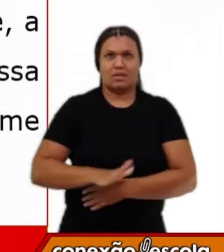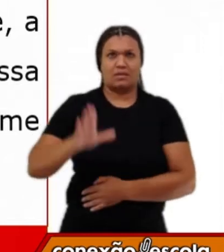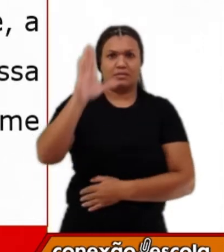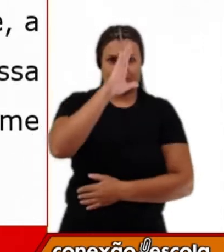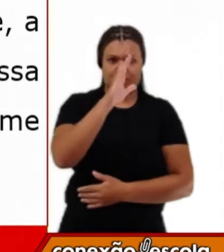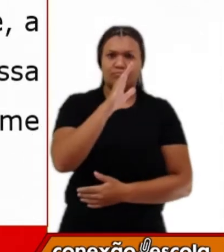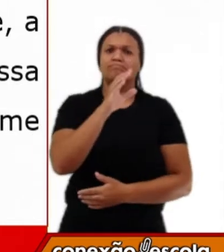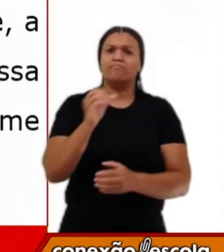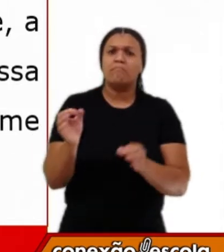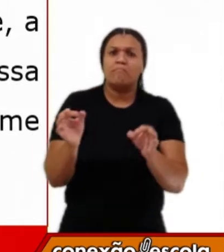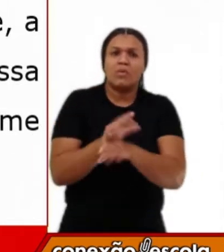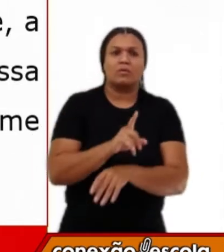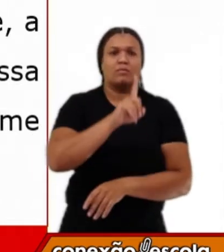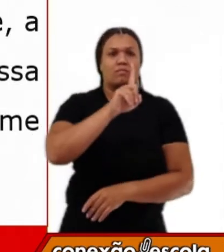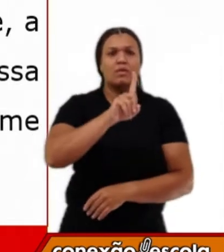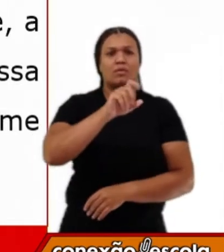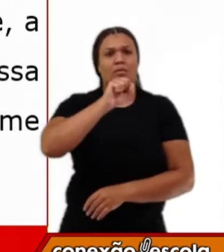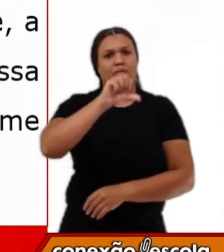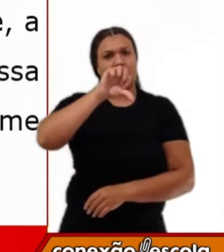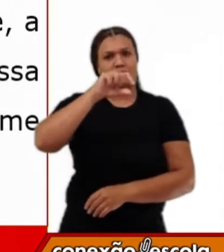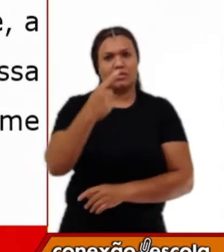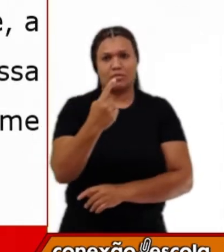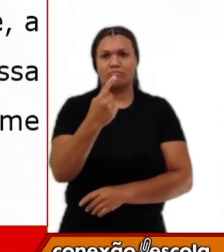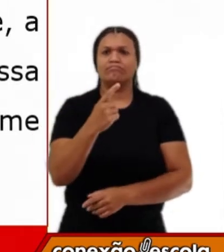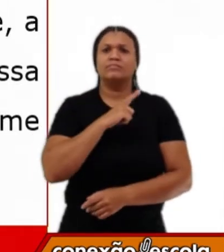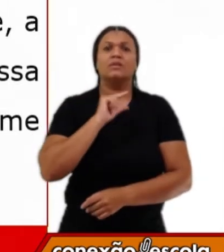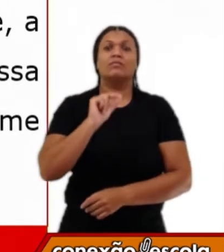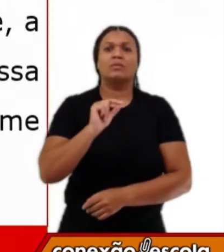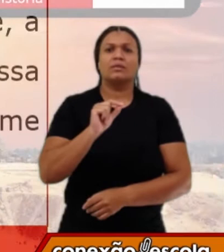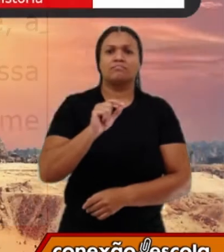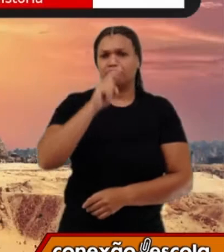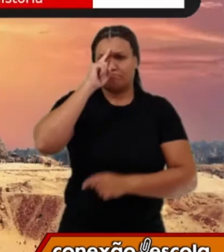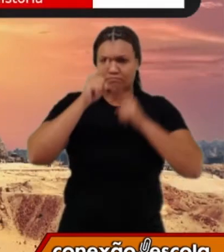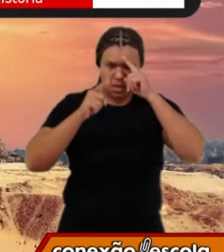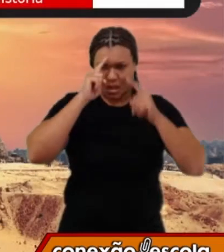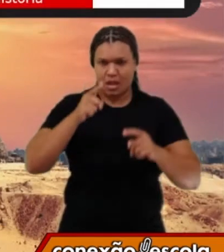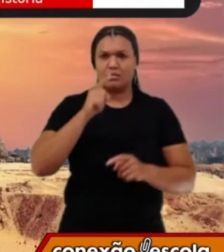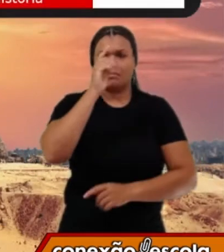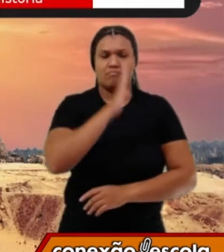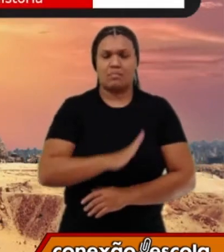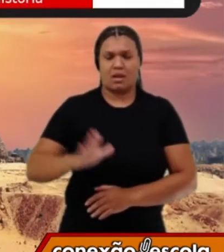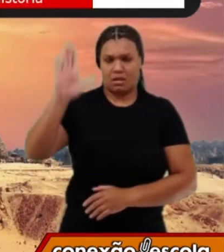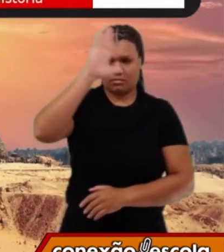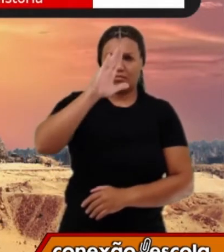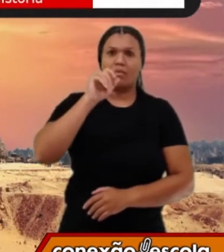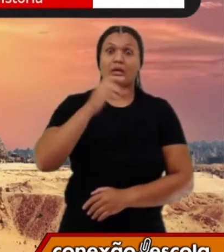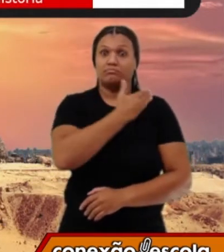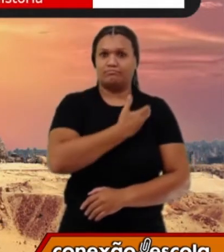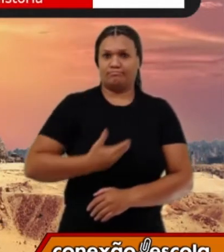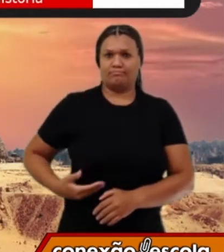pronta em 1891 e estabeleceu como regime político do país a República Federativa.